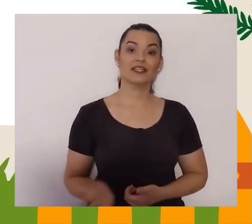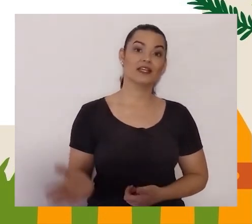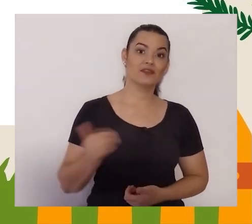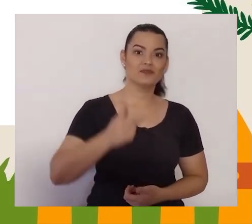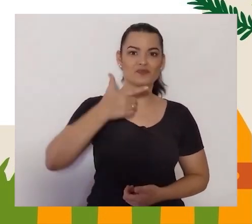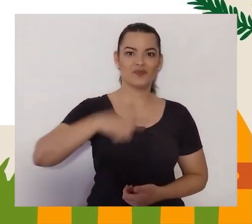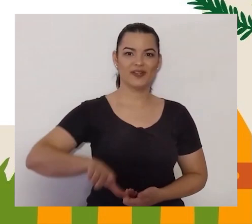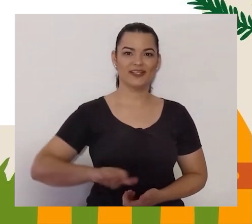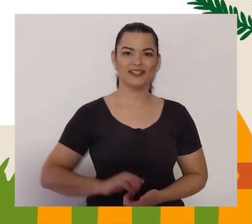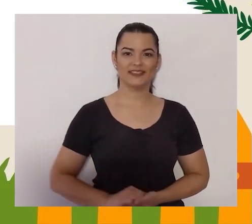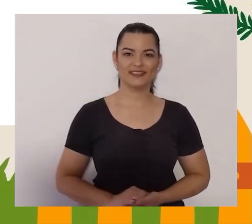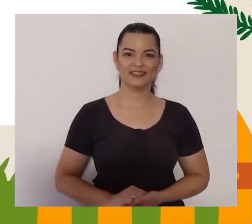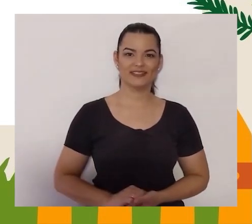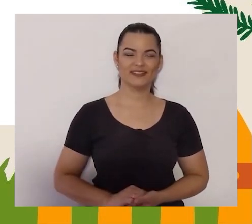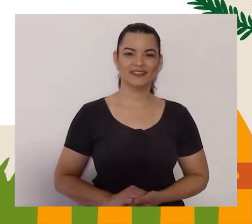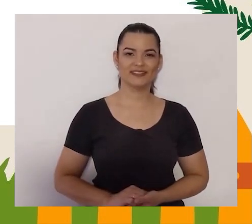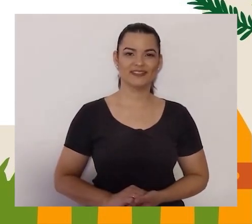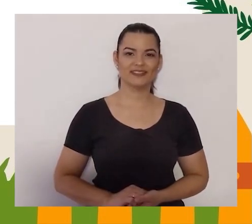Vamos para a próxima.